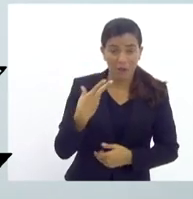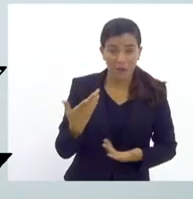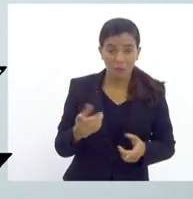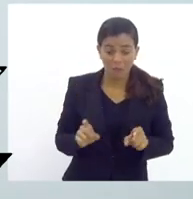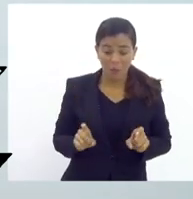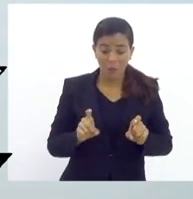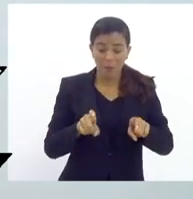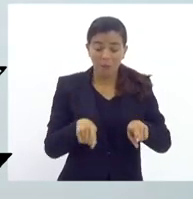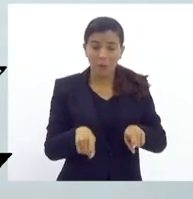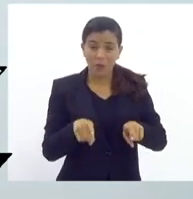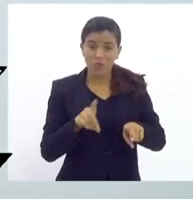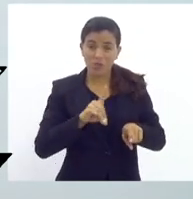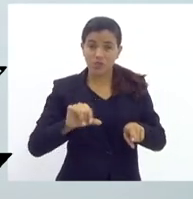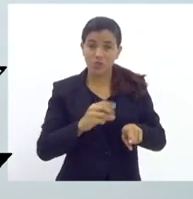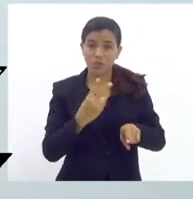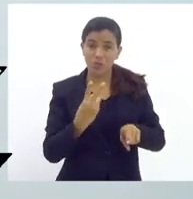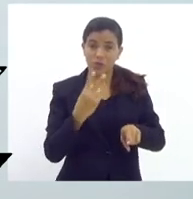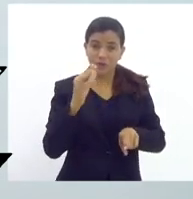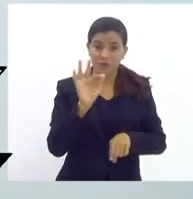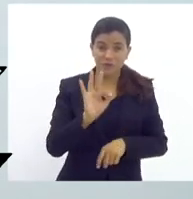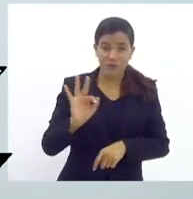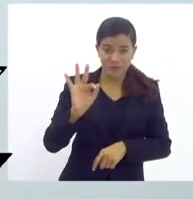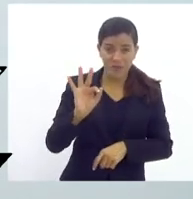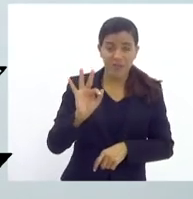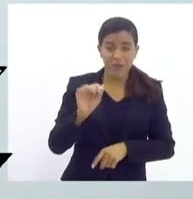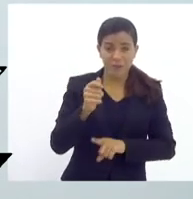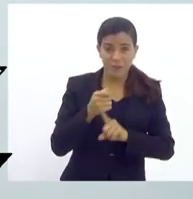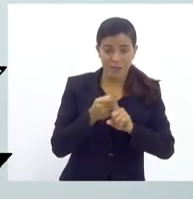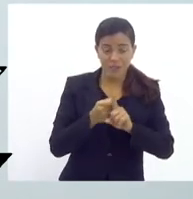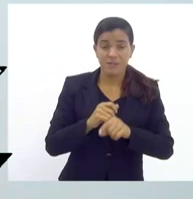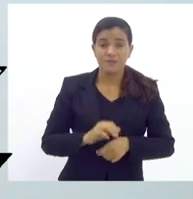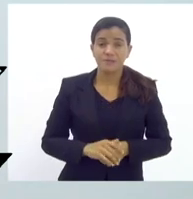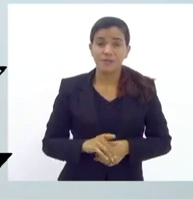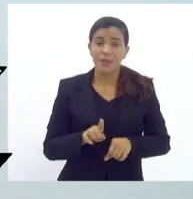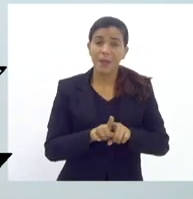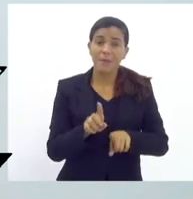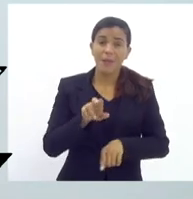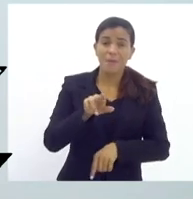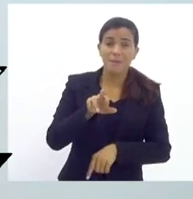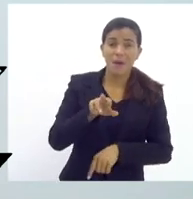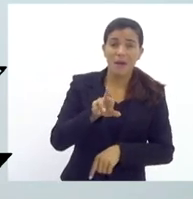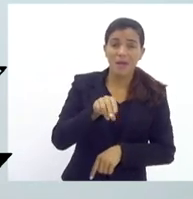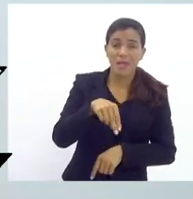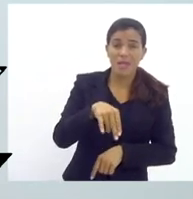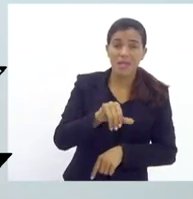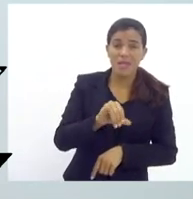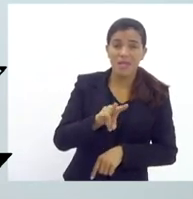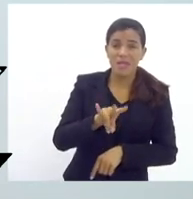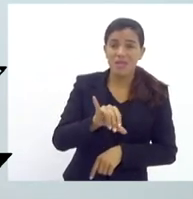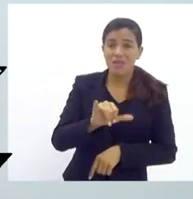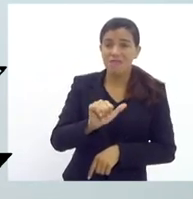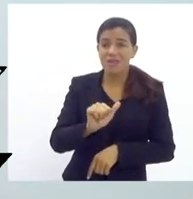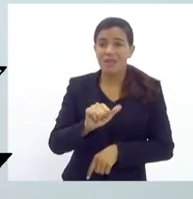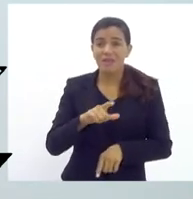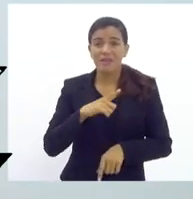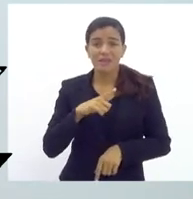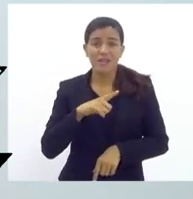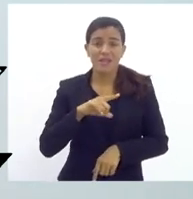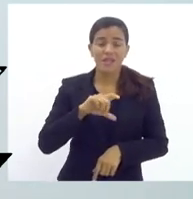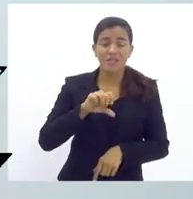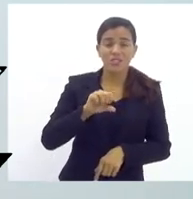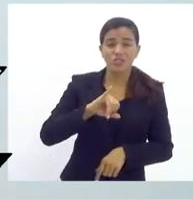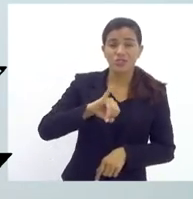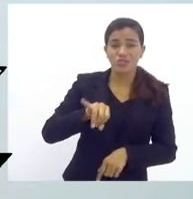posse agora no dia 2 de fevereiro mas tem minha irmã ali atrás Nívea Raposo tem Seu Jorge que